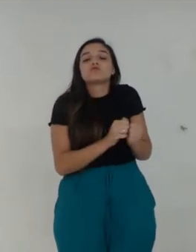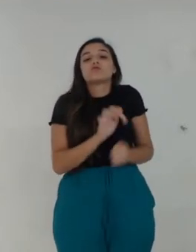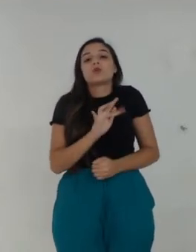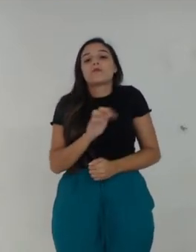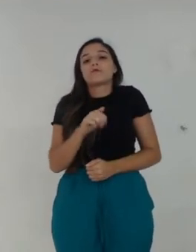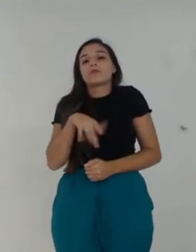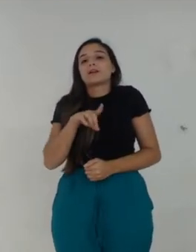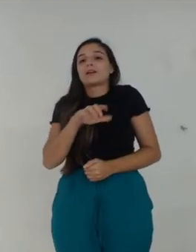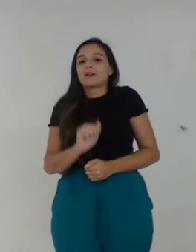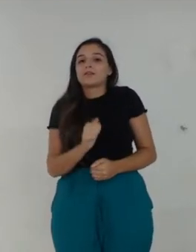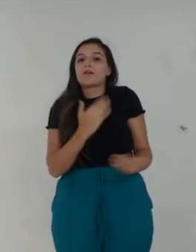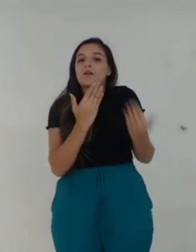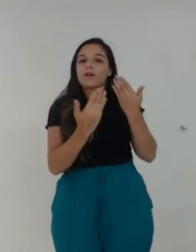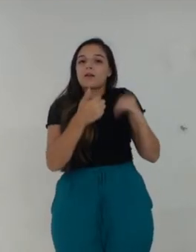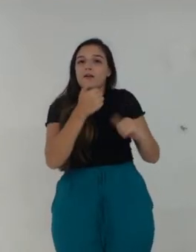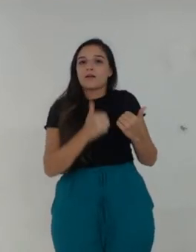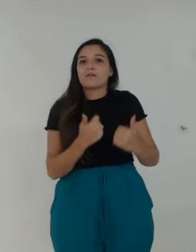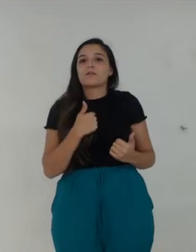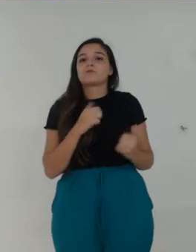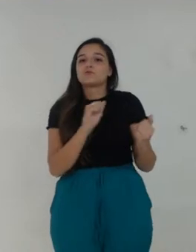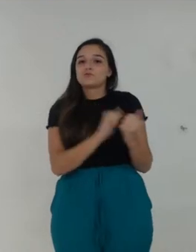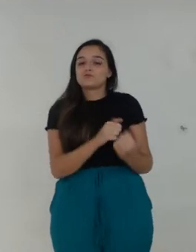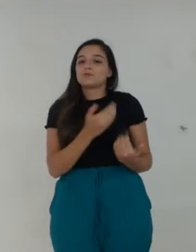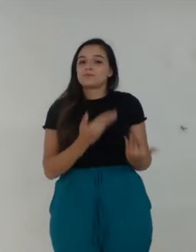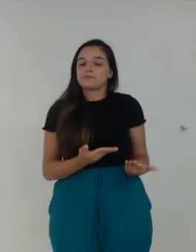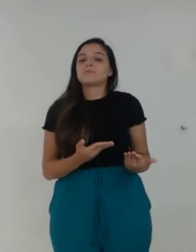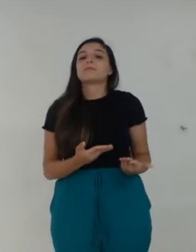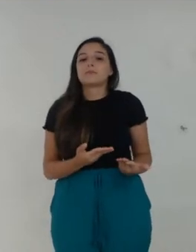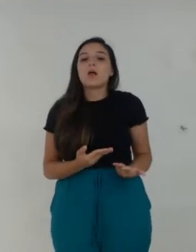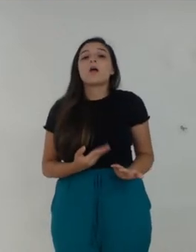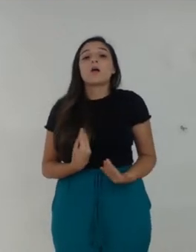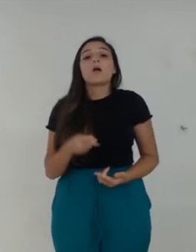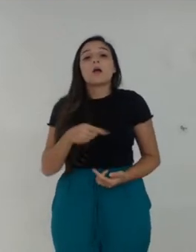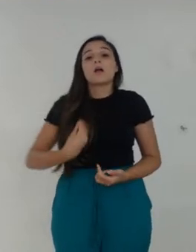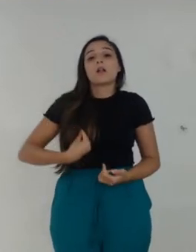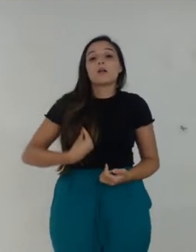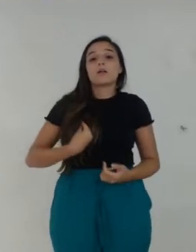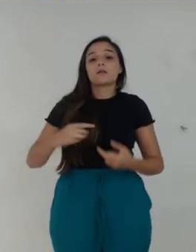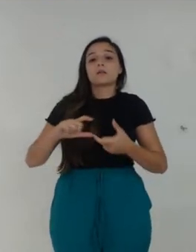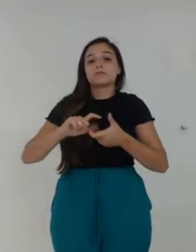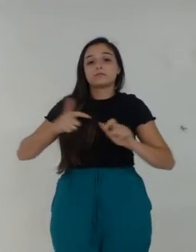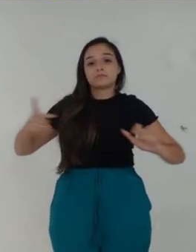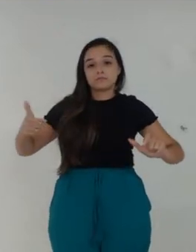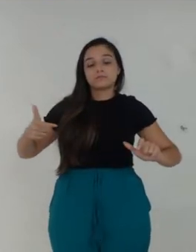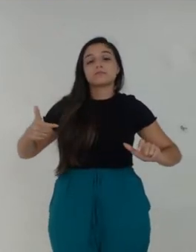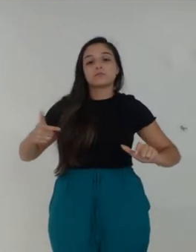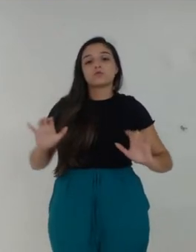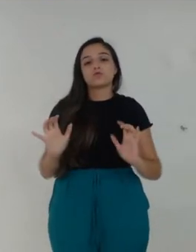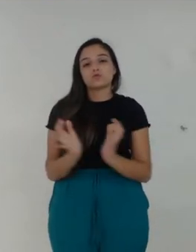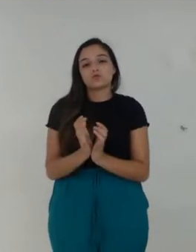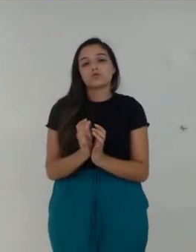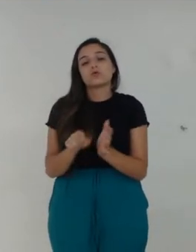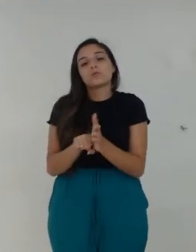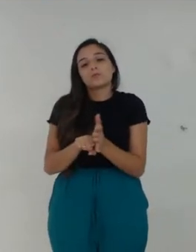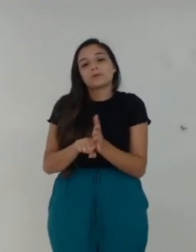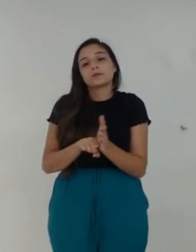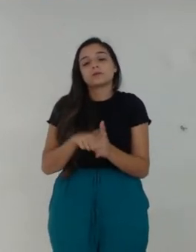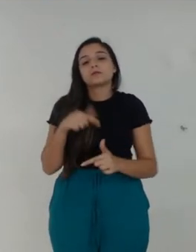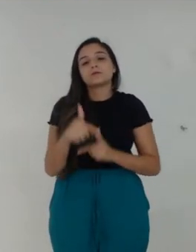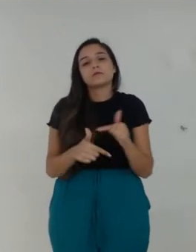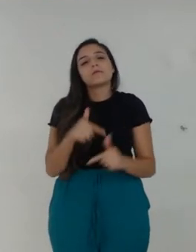Vou reiterar isso mais uma vez. A Fernanda também integra o Núcleo de Pesquisas Intertrades e tem